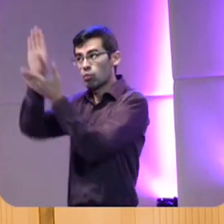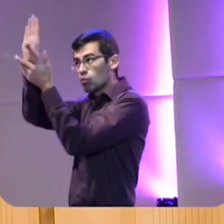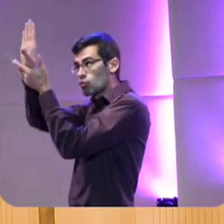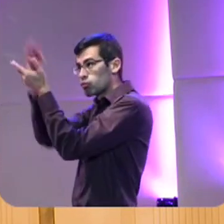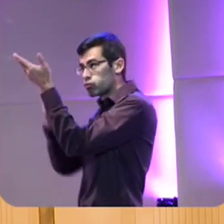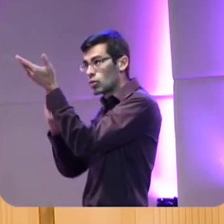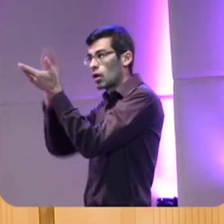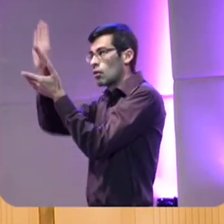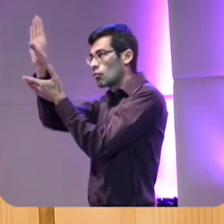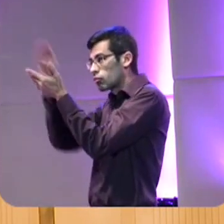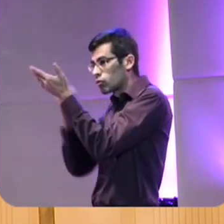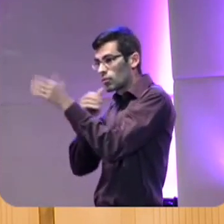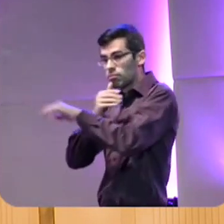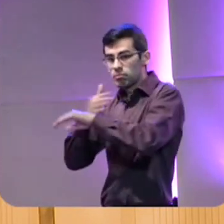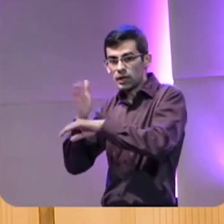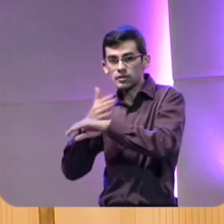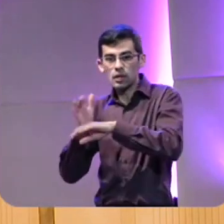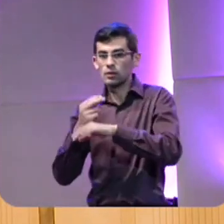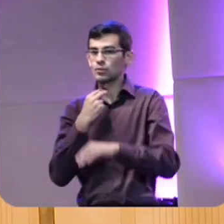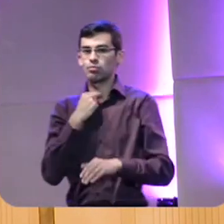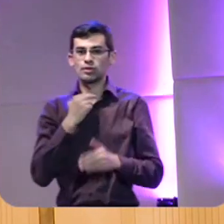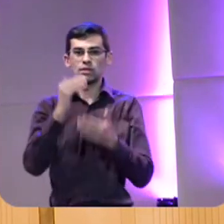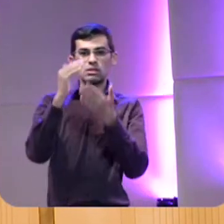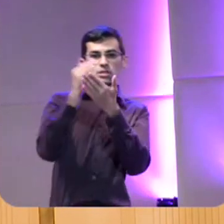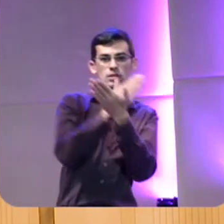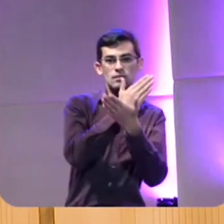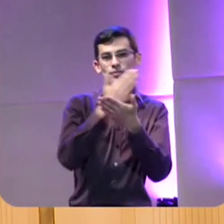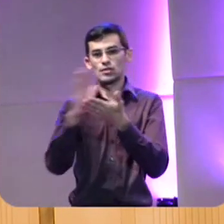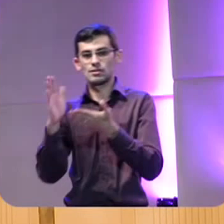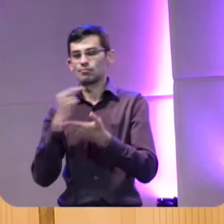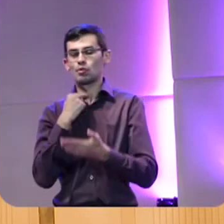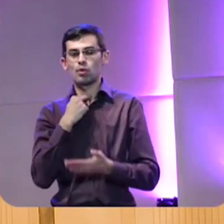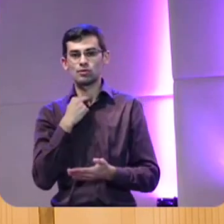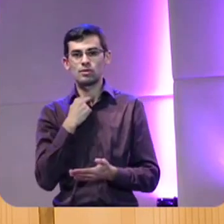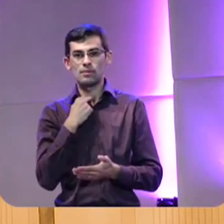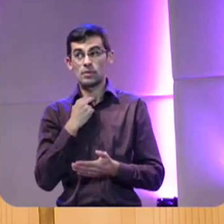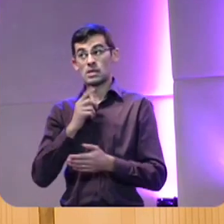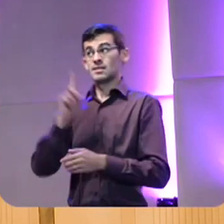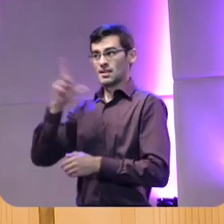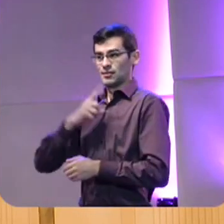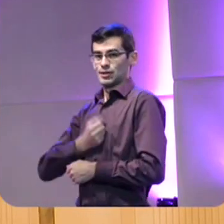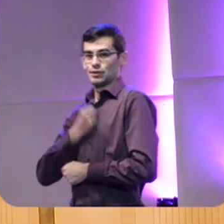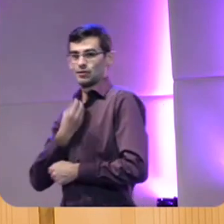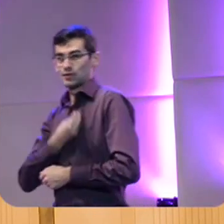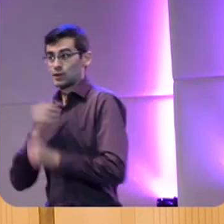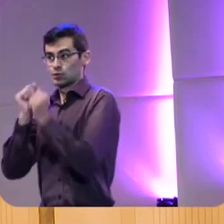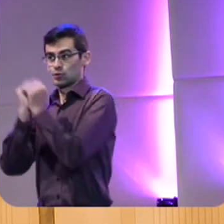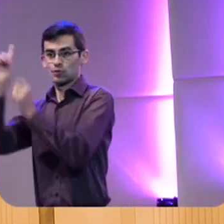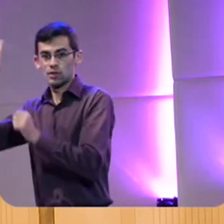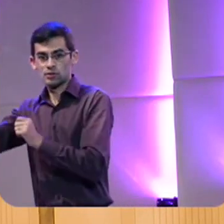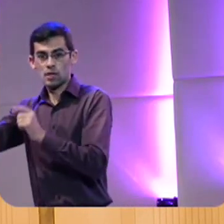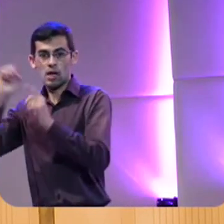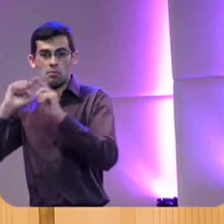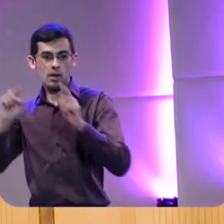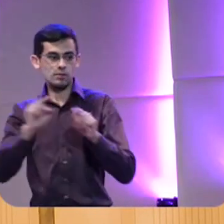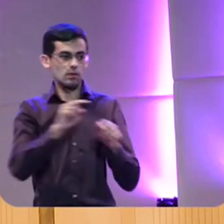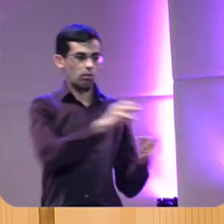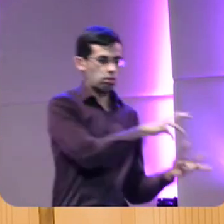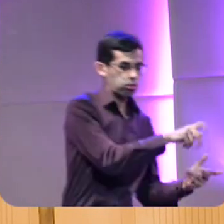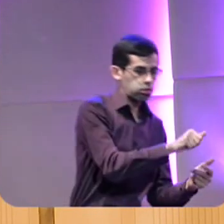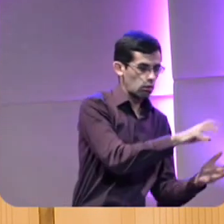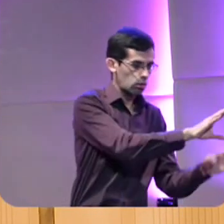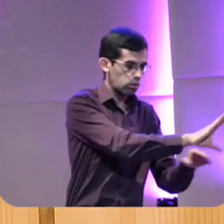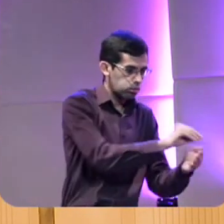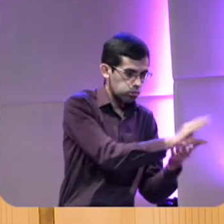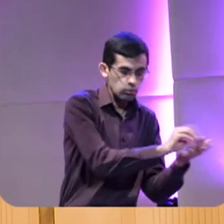conduta dele. Não dá para dividir. Não dá para a gente andar com Deus sem que a gente adote o manual de